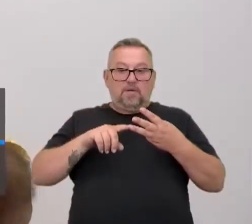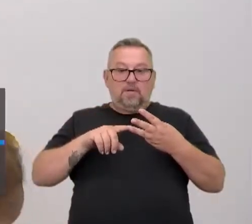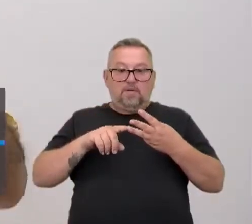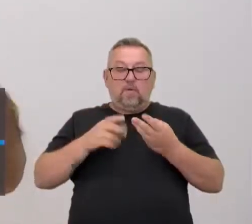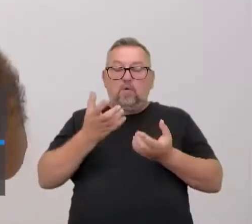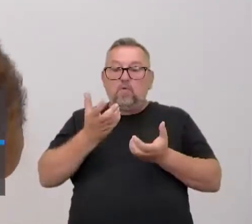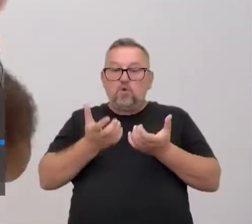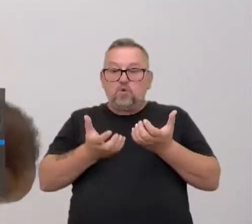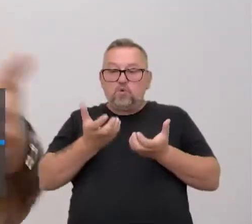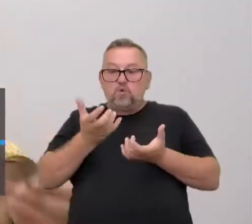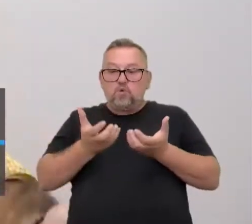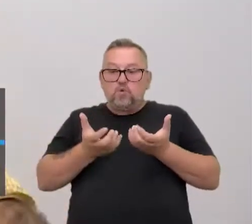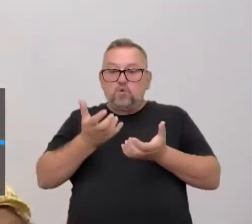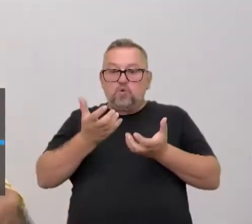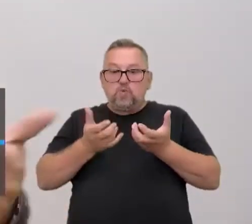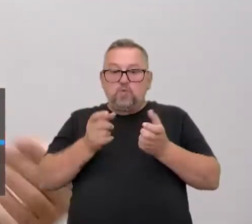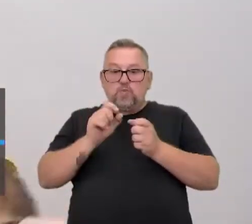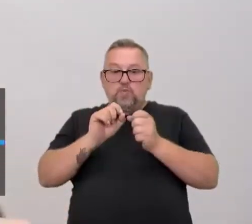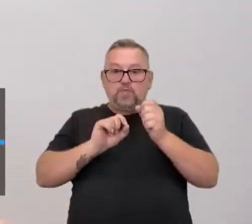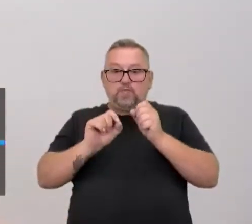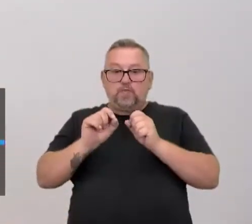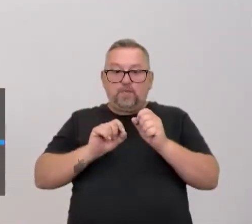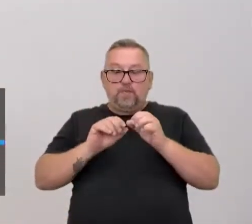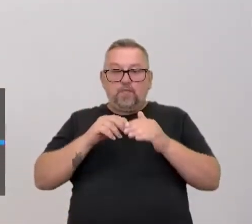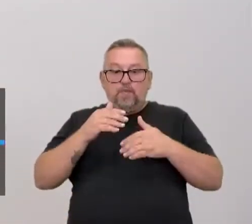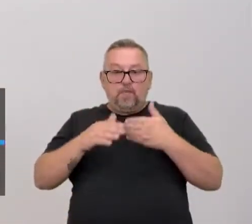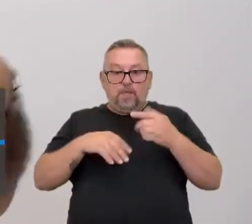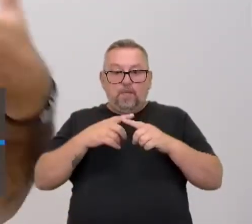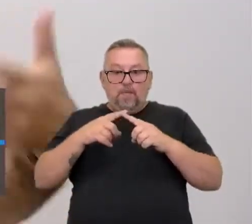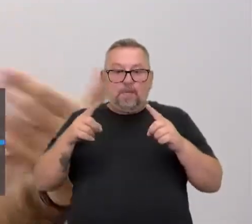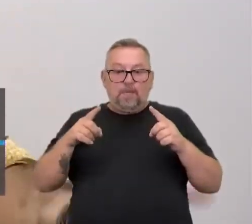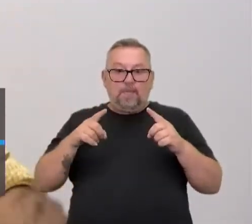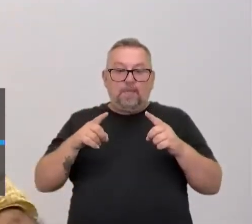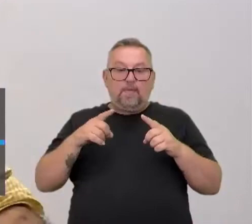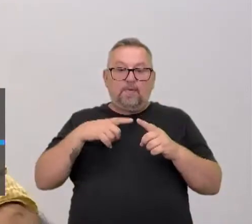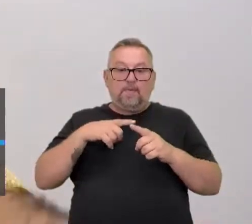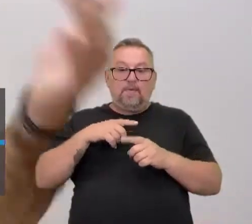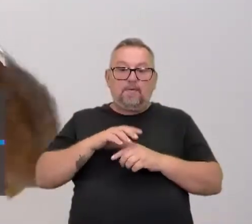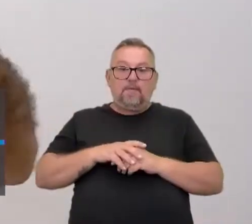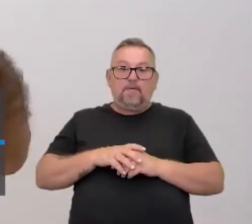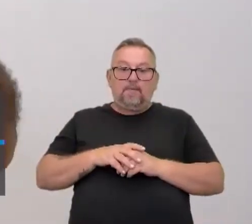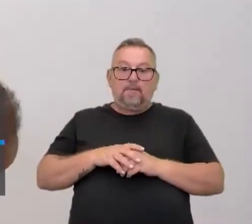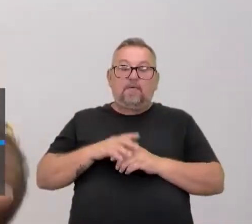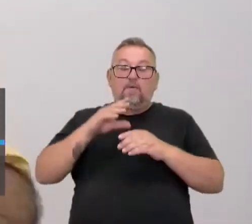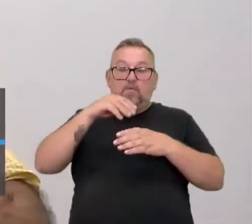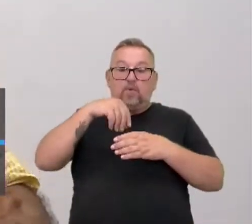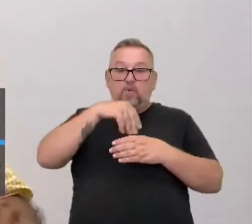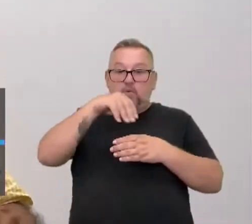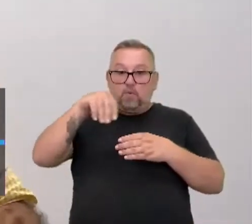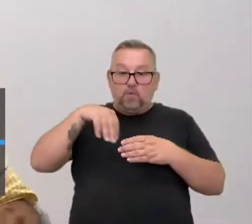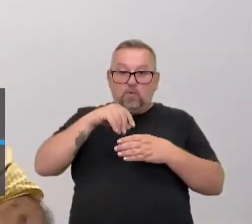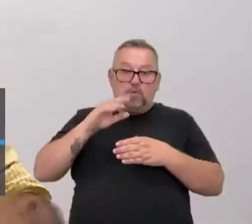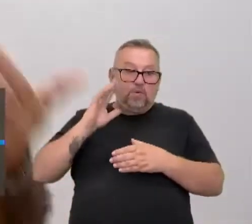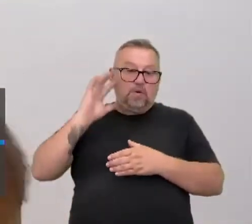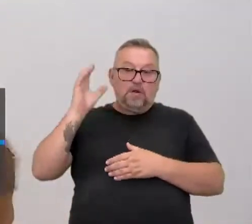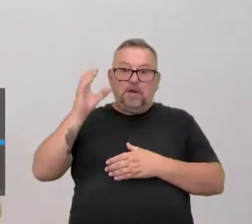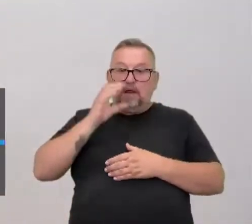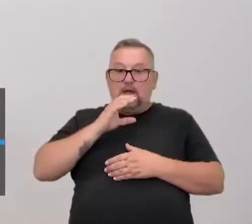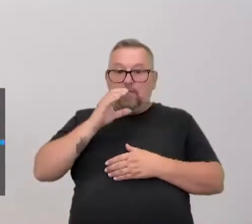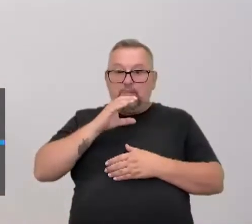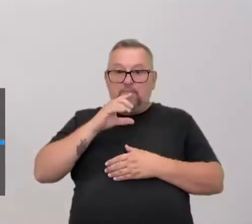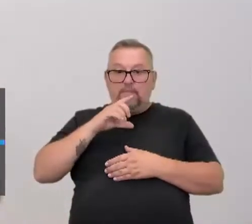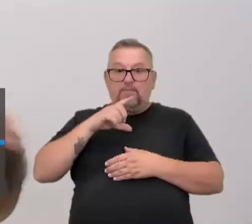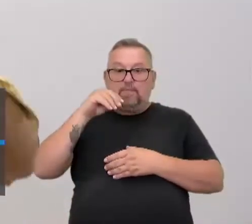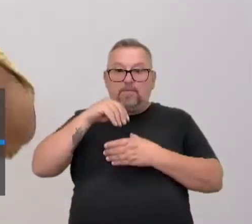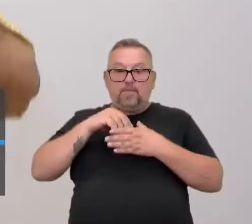os alimentos, a gente começa a criar processos aí de decomposição da comida que acontecem com muito mais rapidez dentro